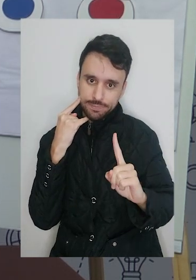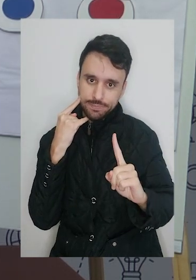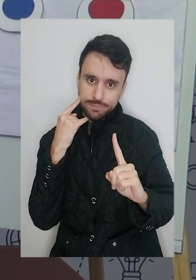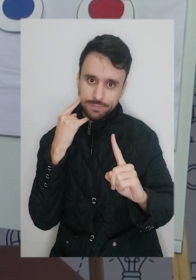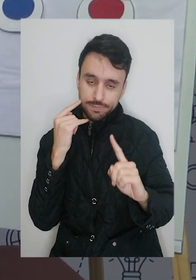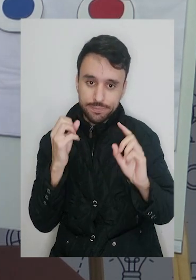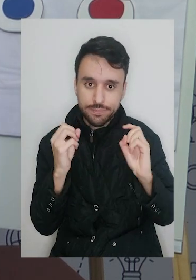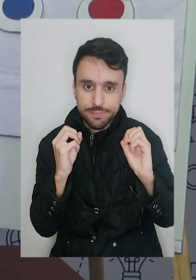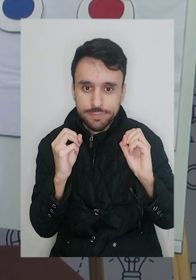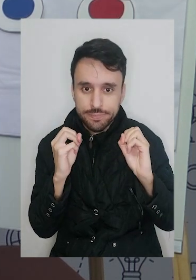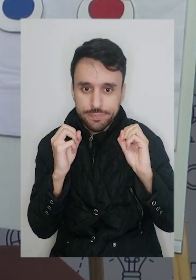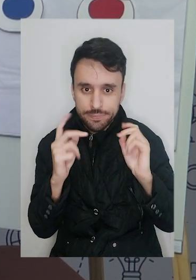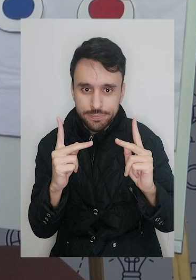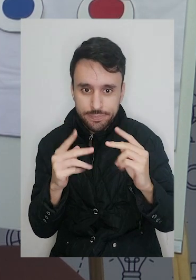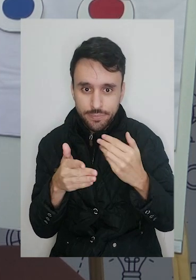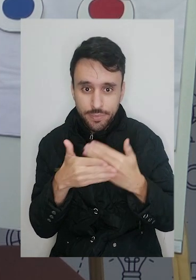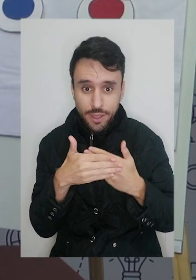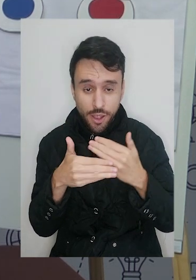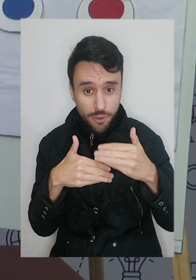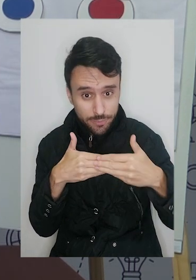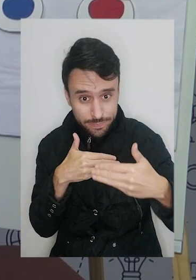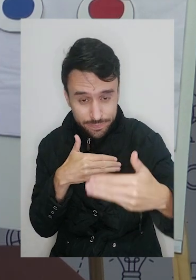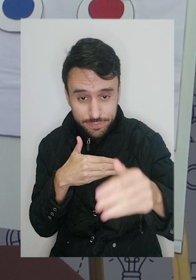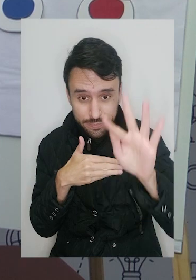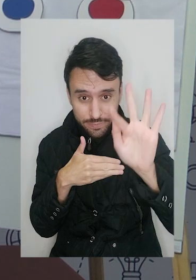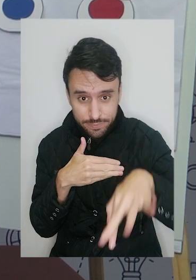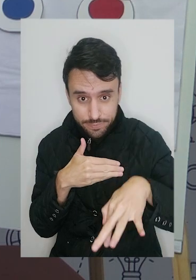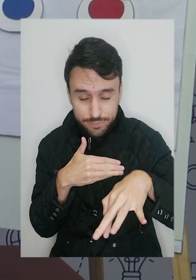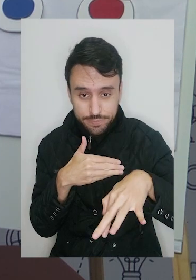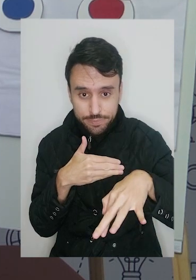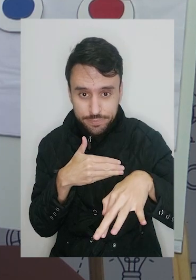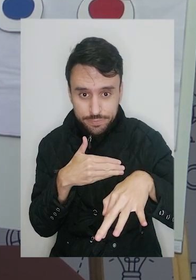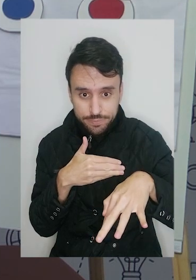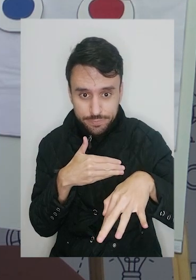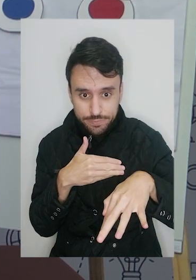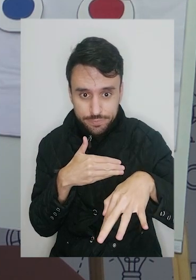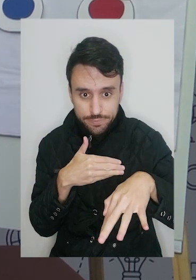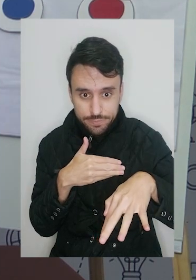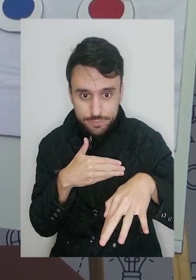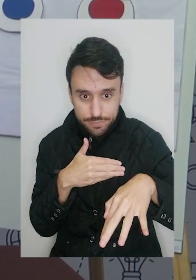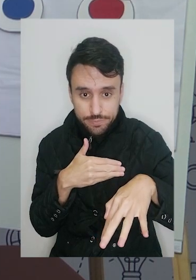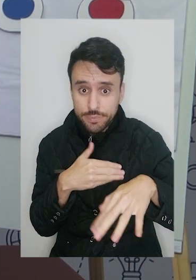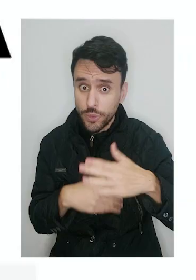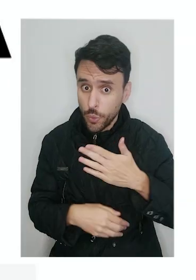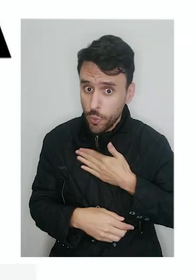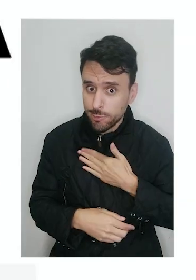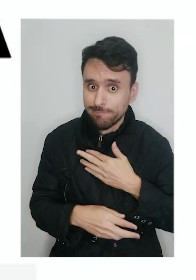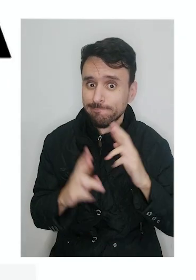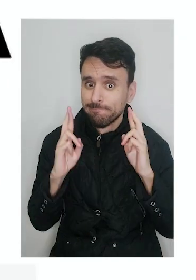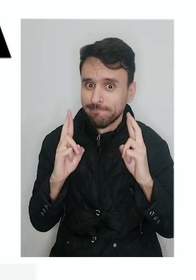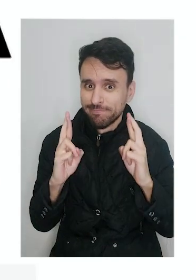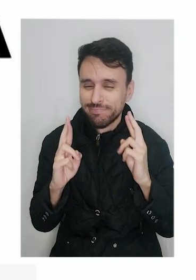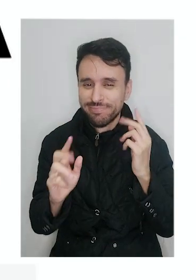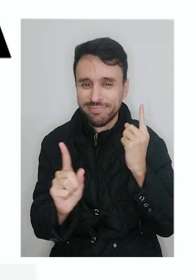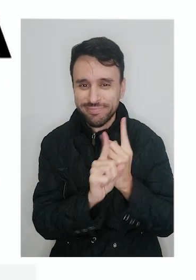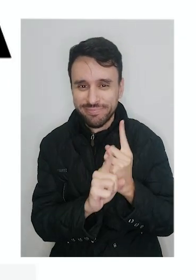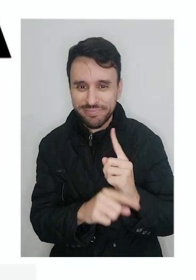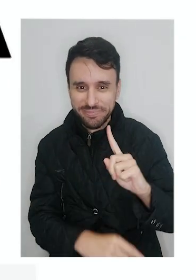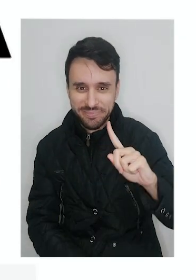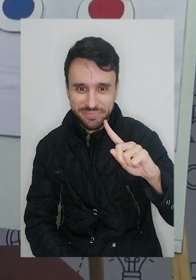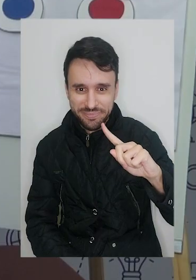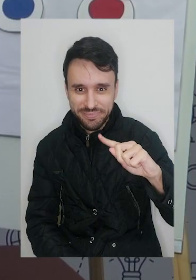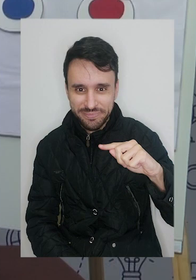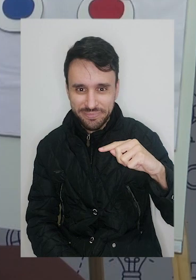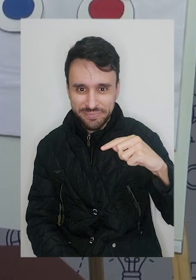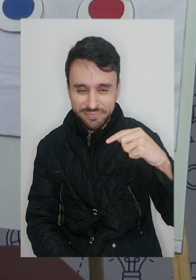máscara. A nossa aula está chegando ao fim. Espero que você tenha gostado. Nos encontramos